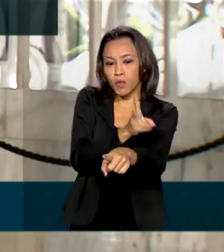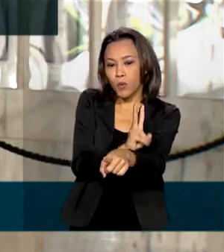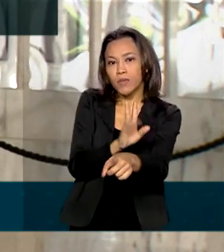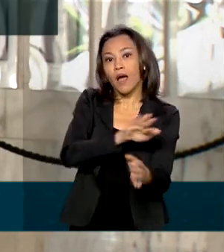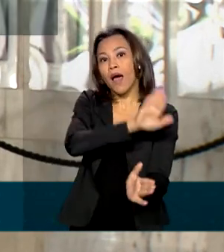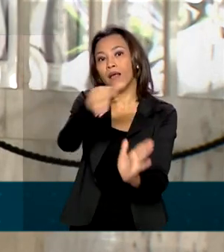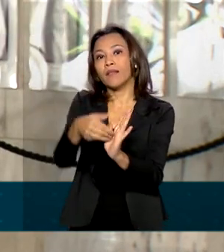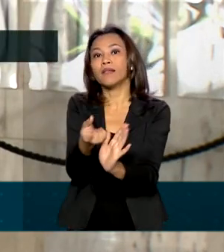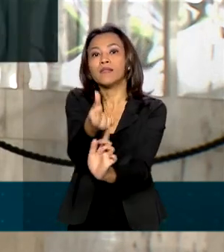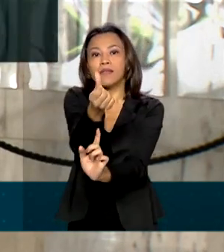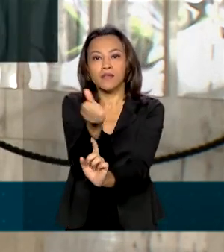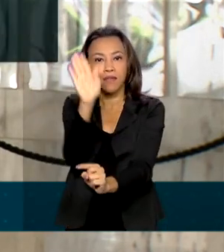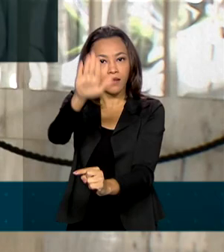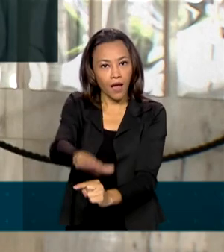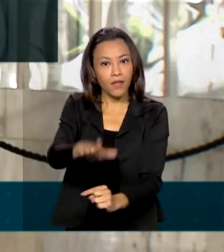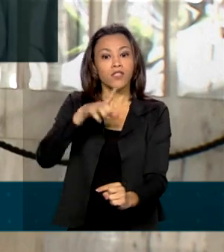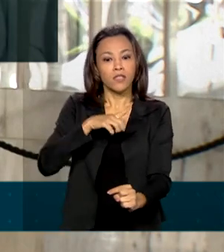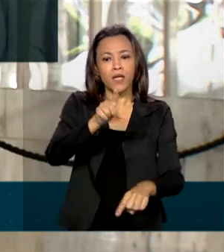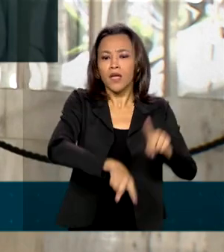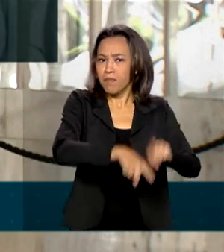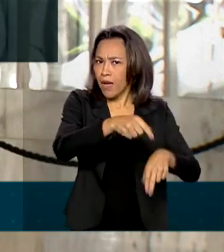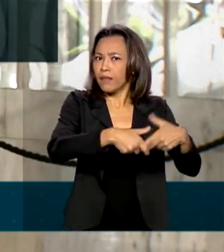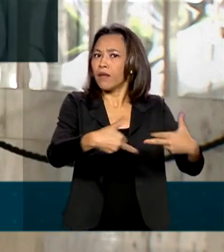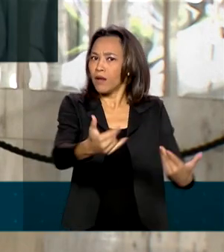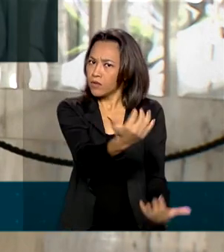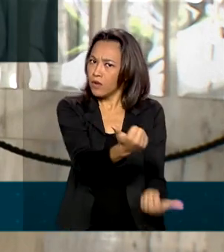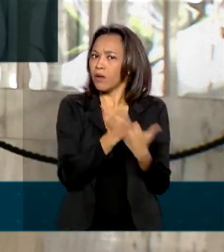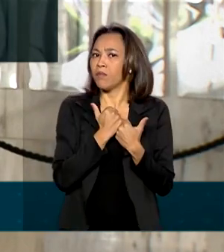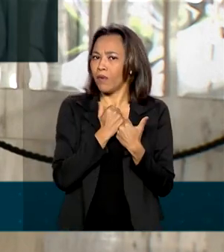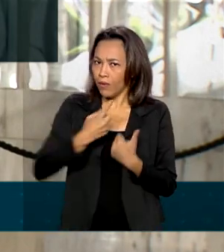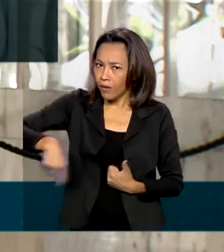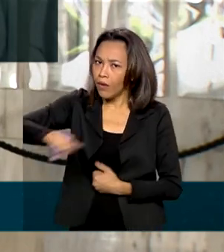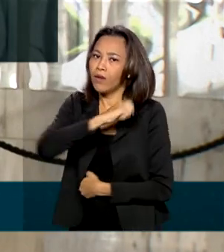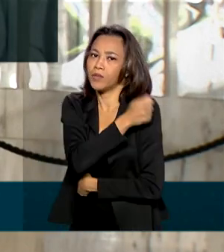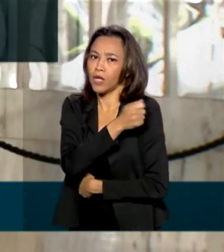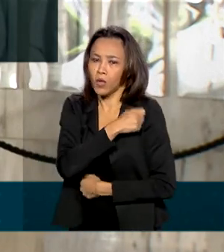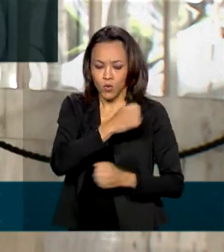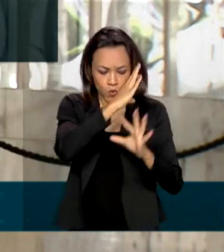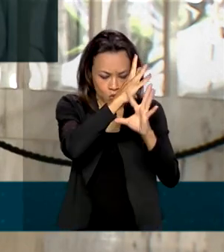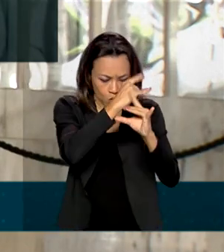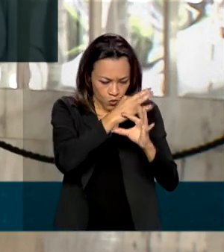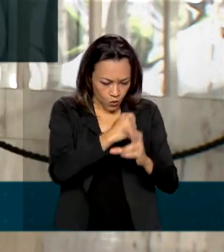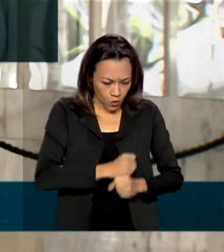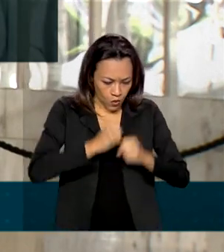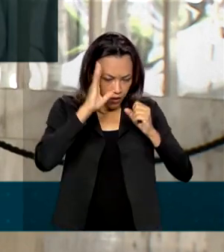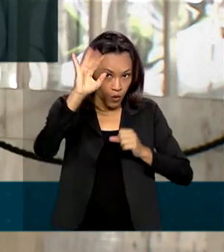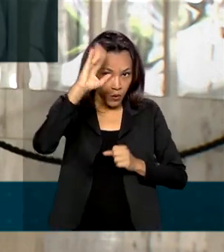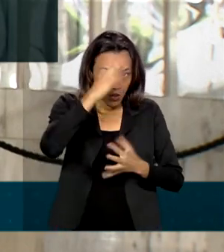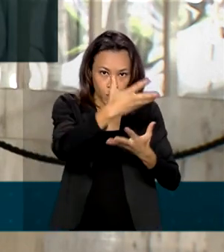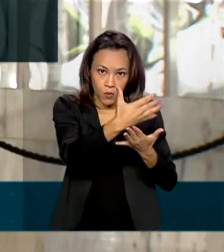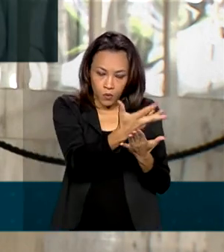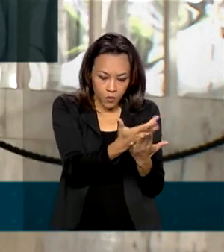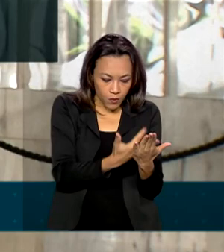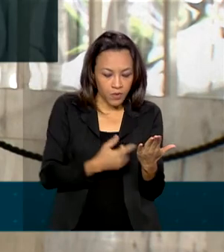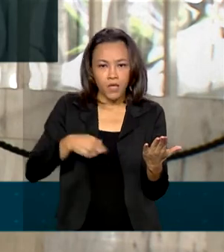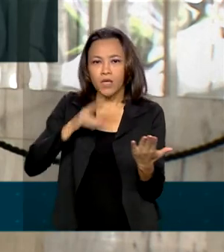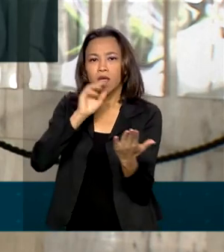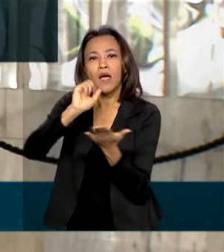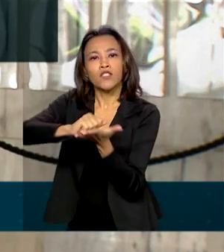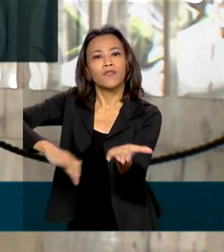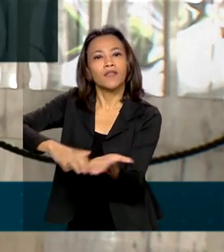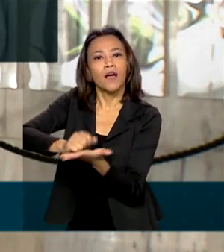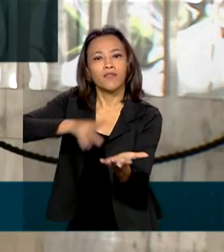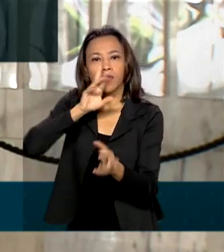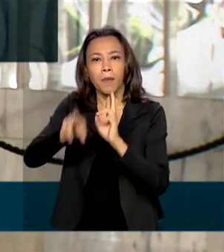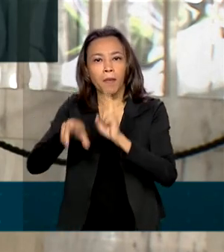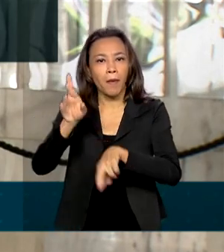2 às 6 da tarde. Todo aulão terá um material de apoio para os alunos, com resumo teórico e as questões que serão resolvidas durante a